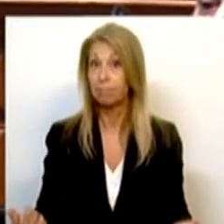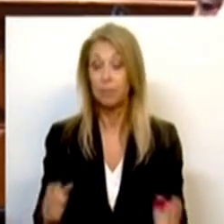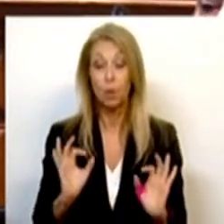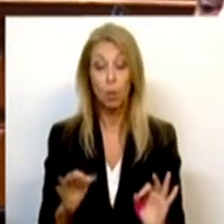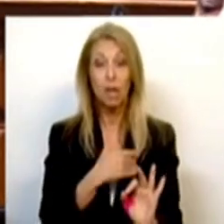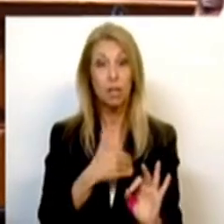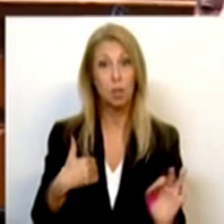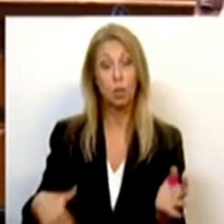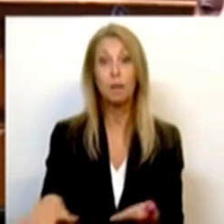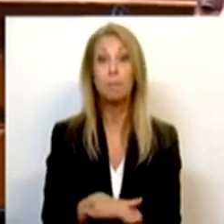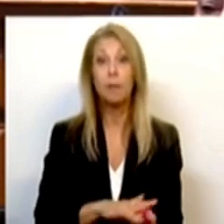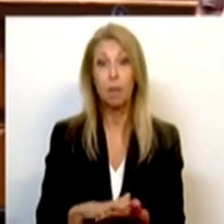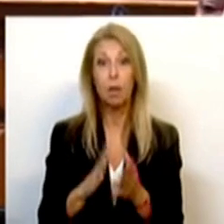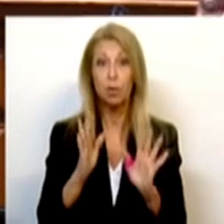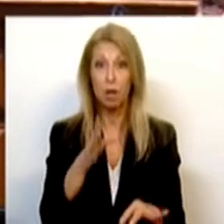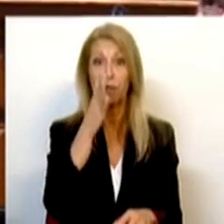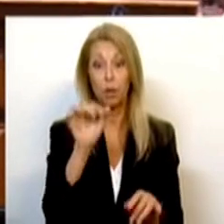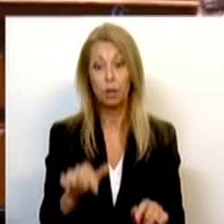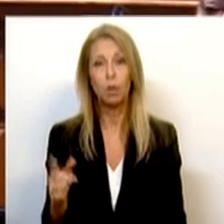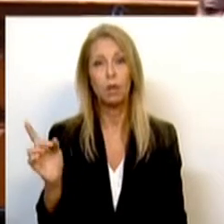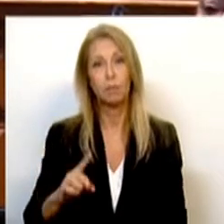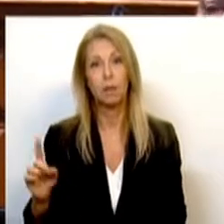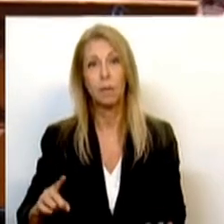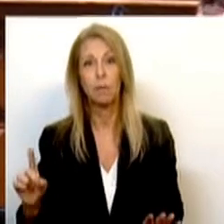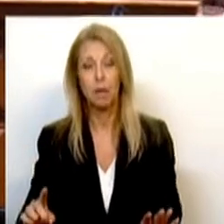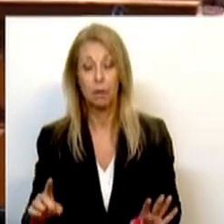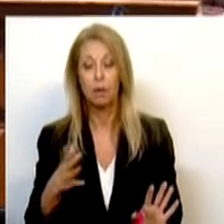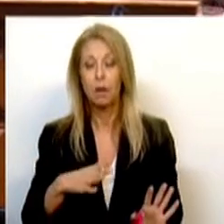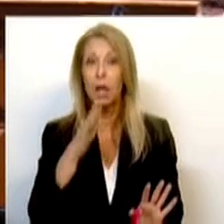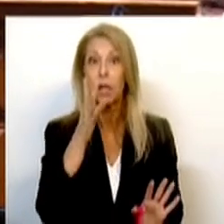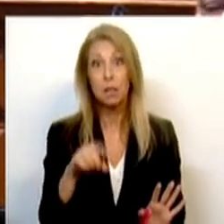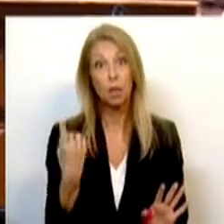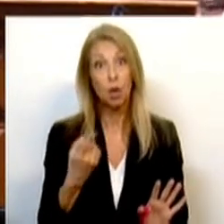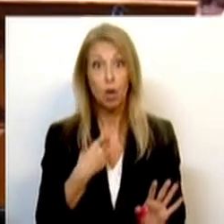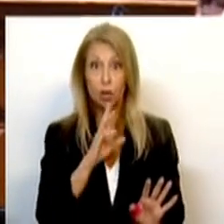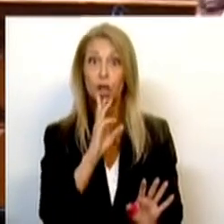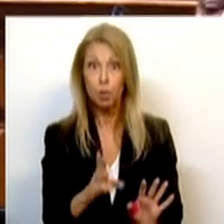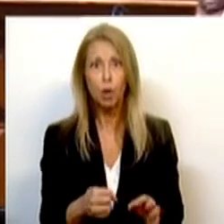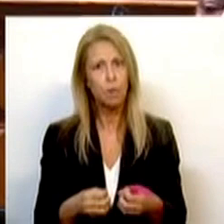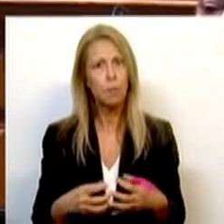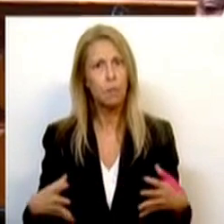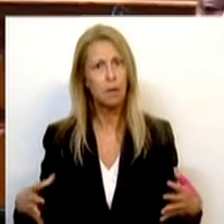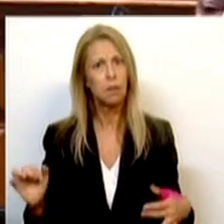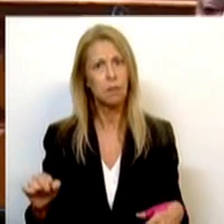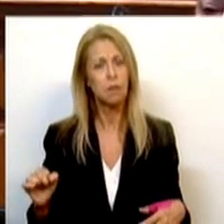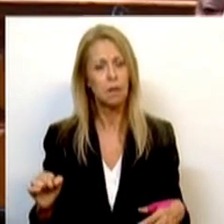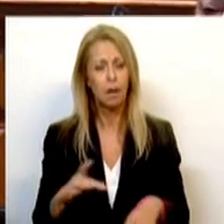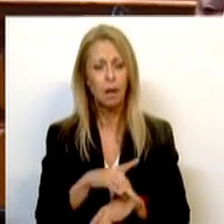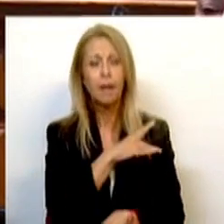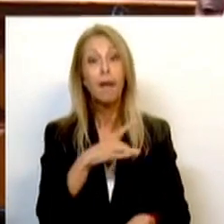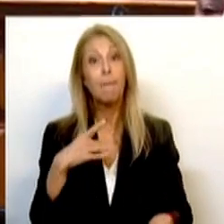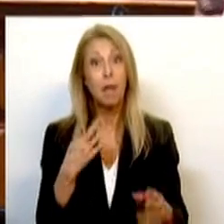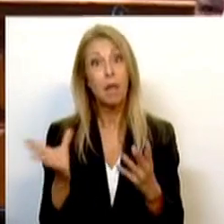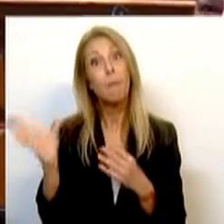de saúde primários, já aqui muito foi dito, mas eu quero dizer, estamos a alargar as respostas. Vamos ter mais médicos através